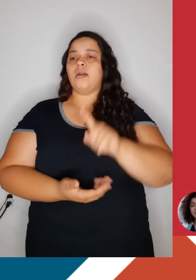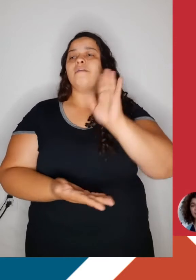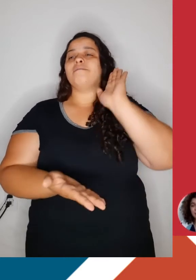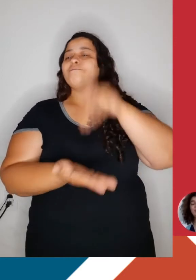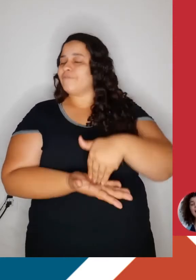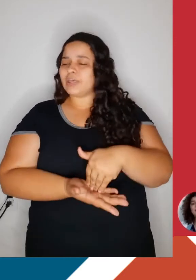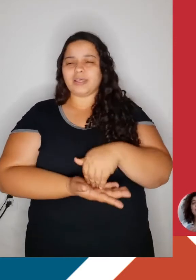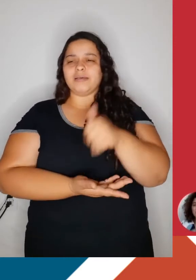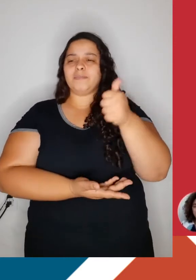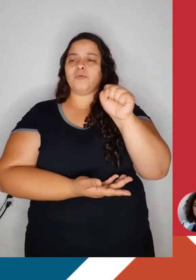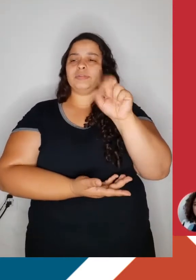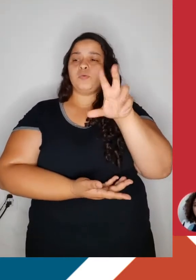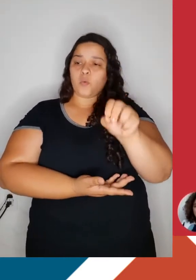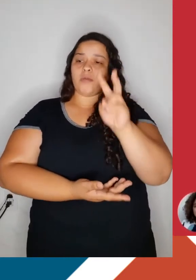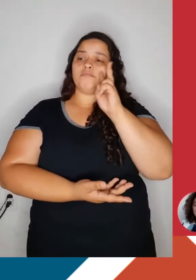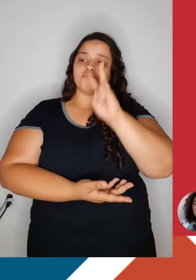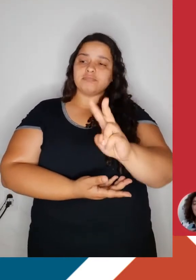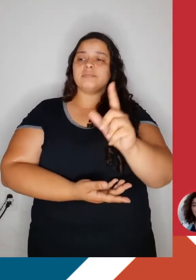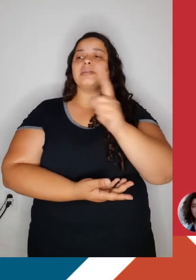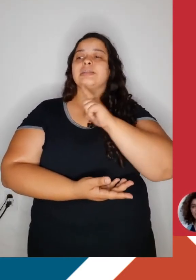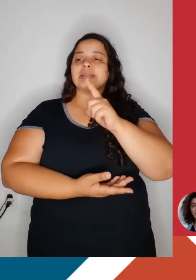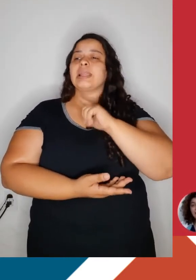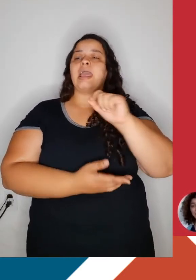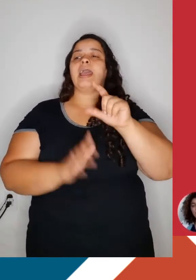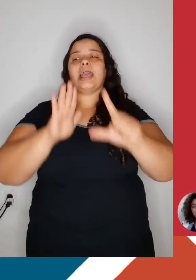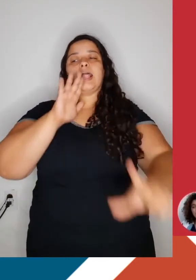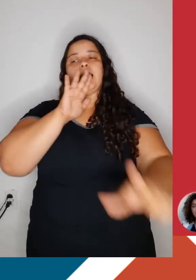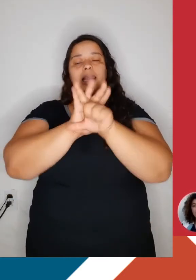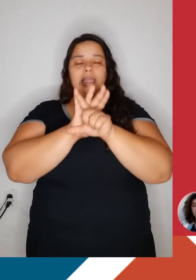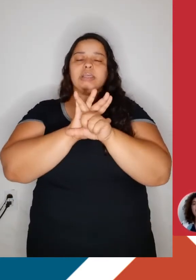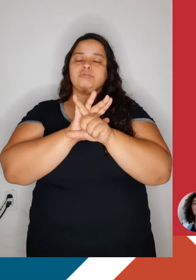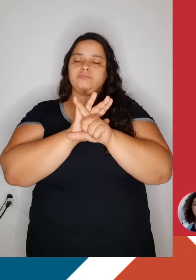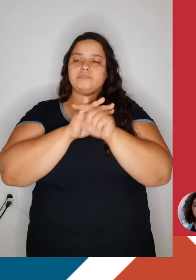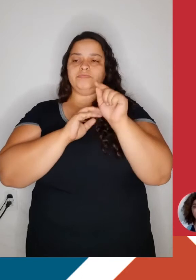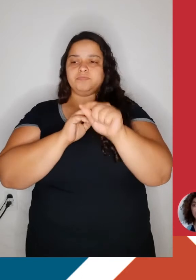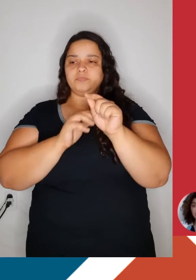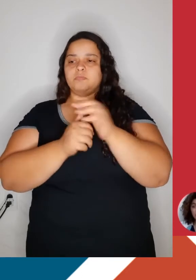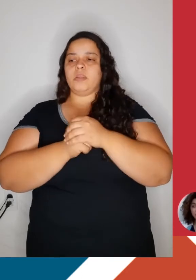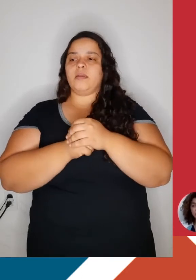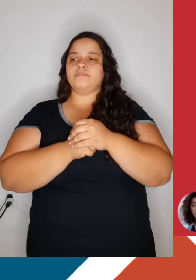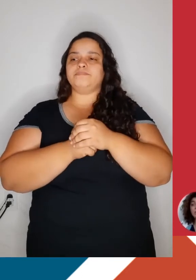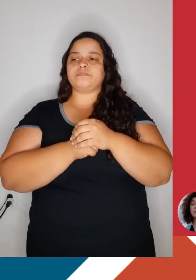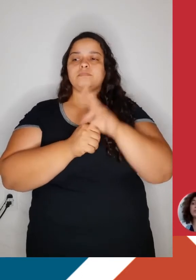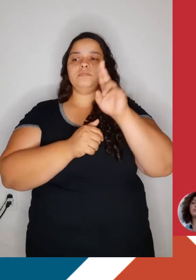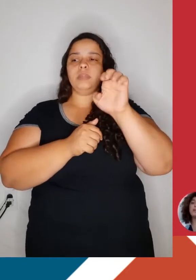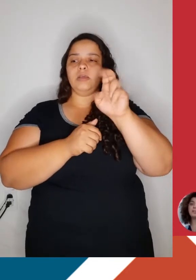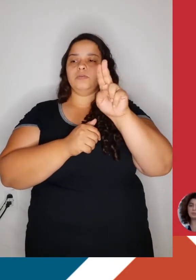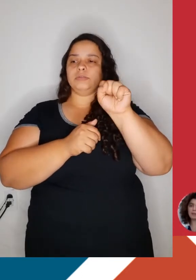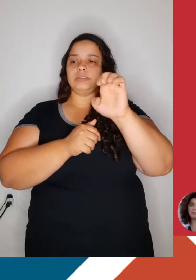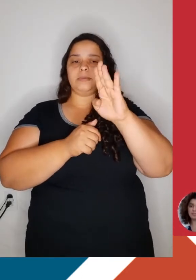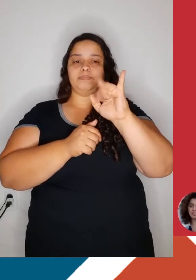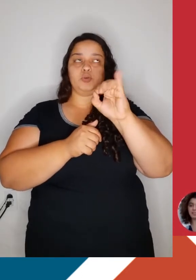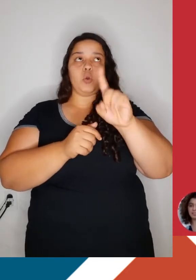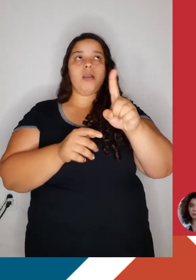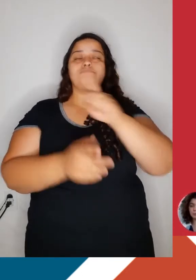fim, então, lá em 1850, a gente tem a imposição da Lei Eusébio de Queiroz, que proibiu de vez o